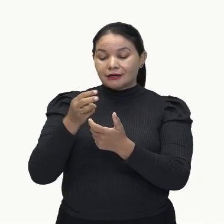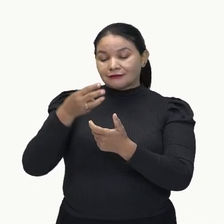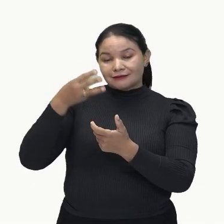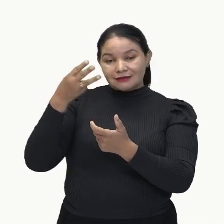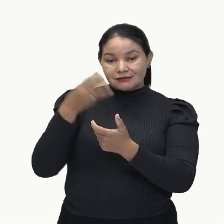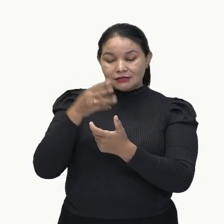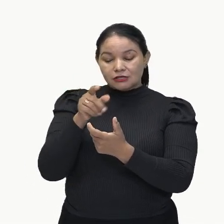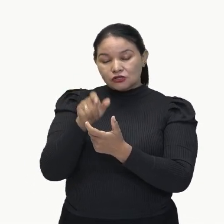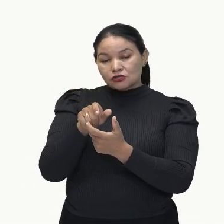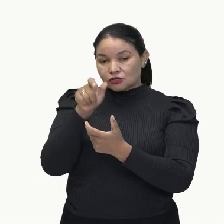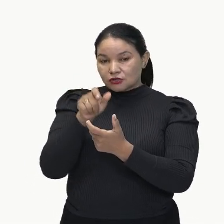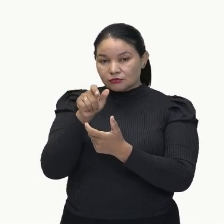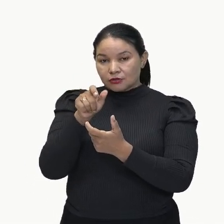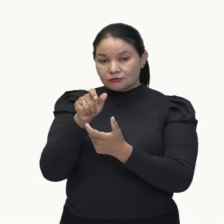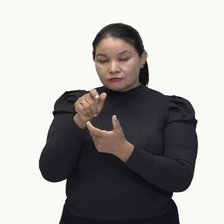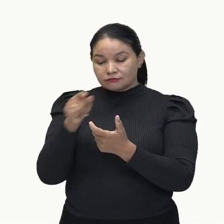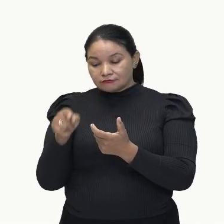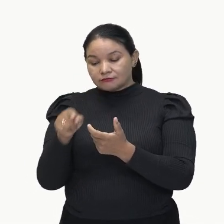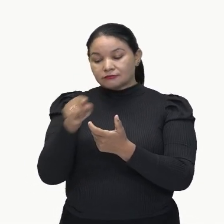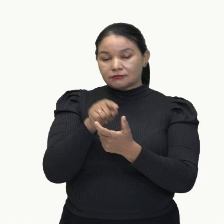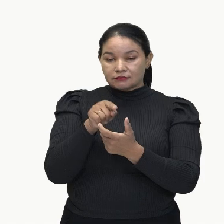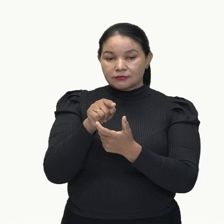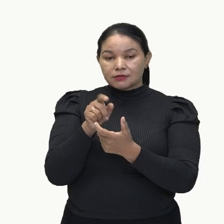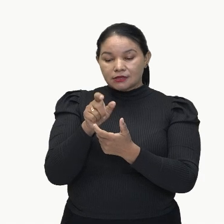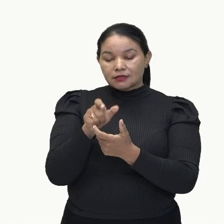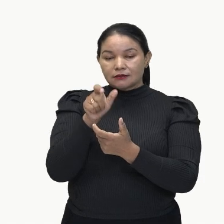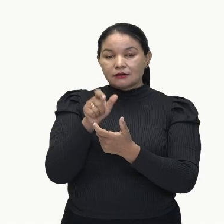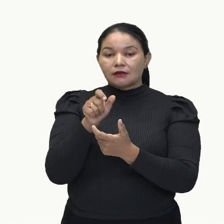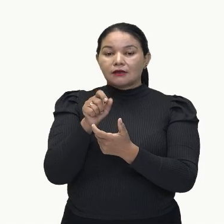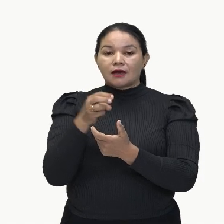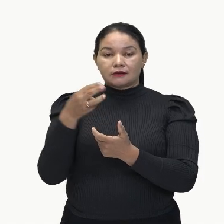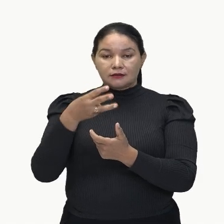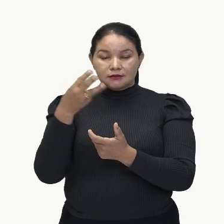comeo sempre e agora